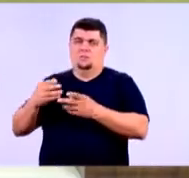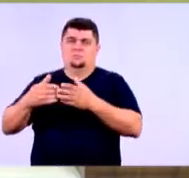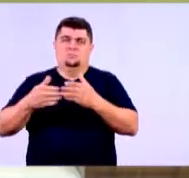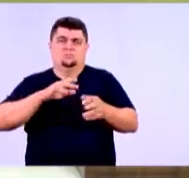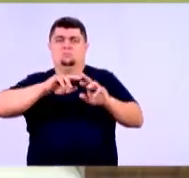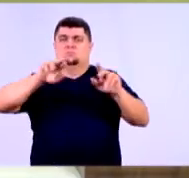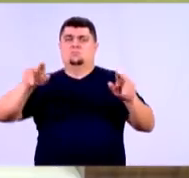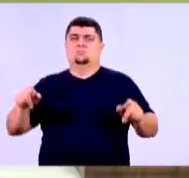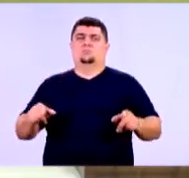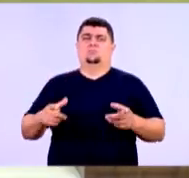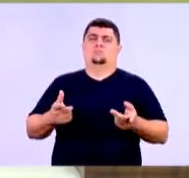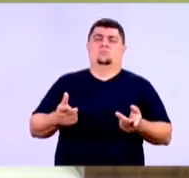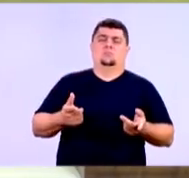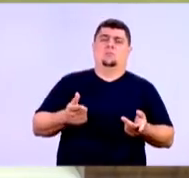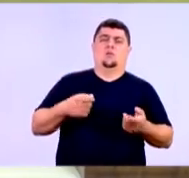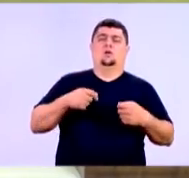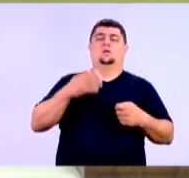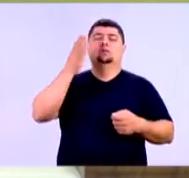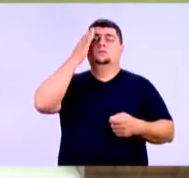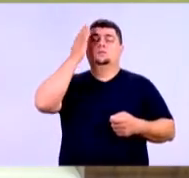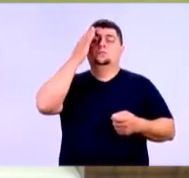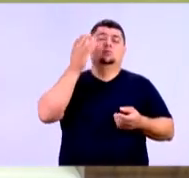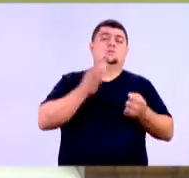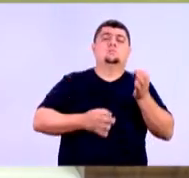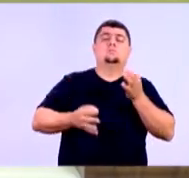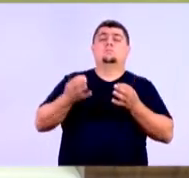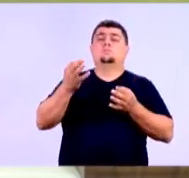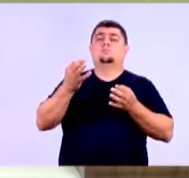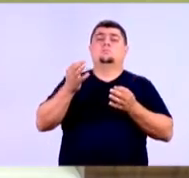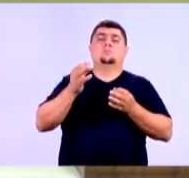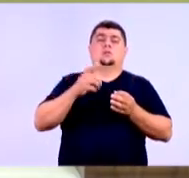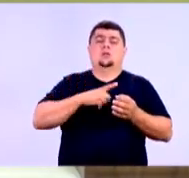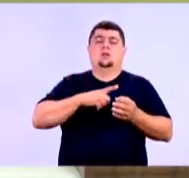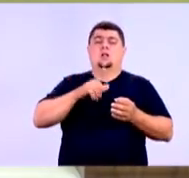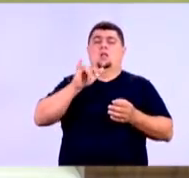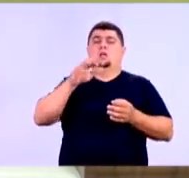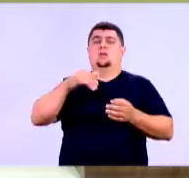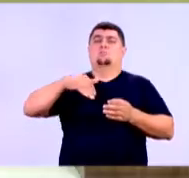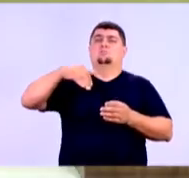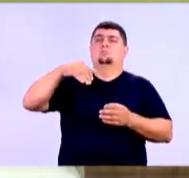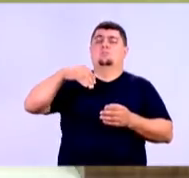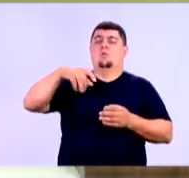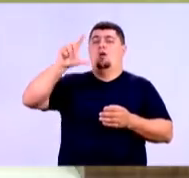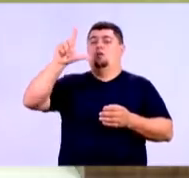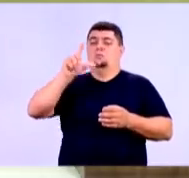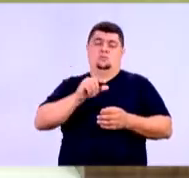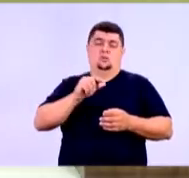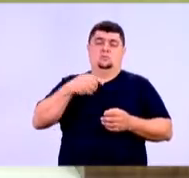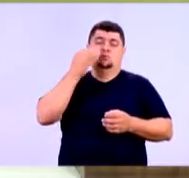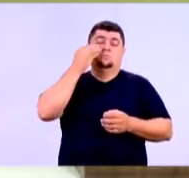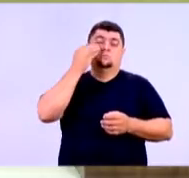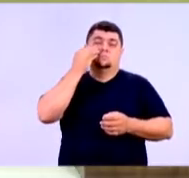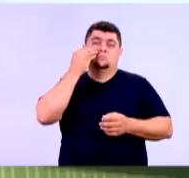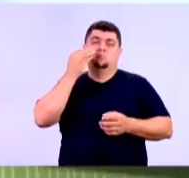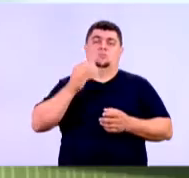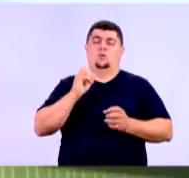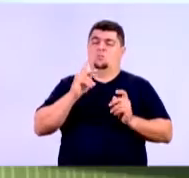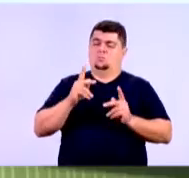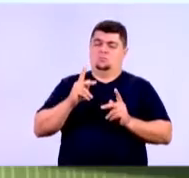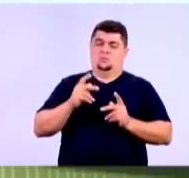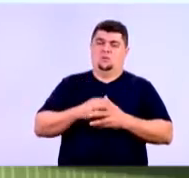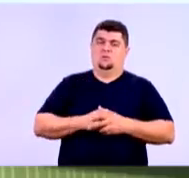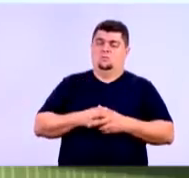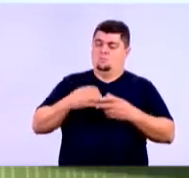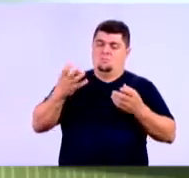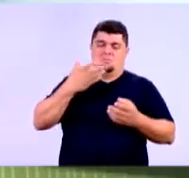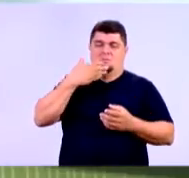ela vai ter que se desfazer de algum imobilizado. A liquidez é alta ou é baixa? Isso que está sendo analisado. Ótimo, professor. Não poderia